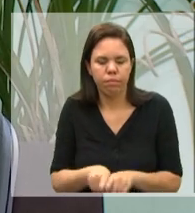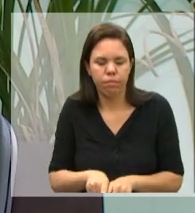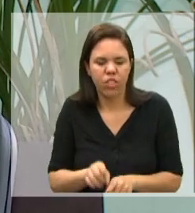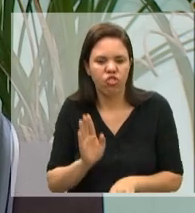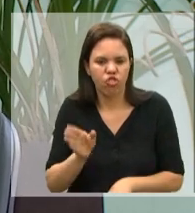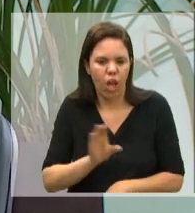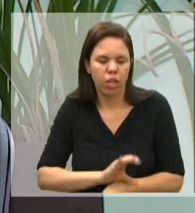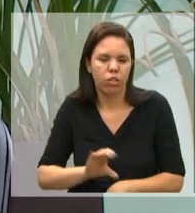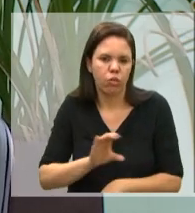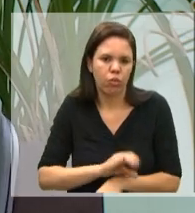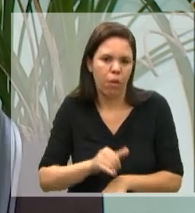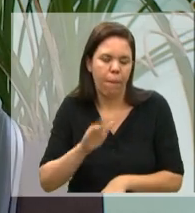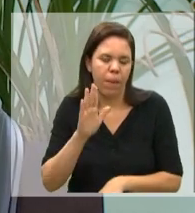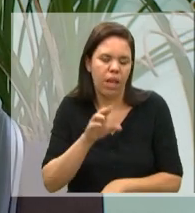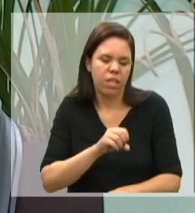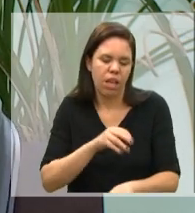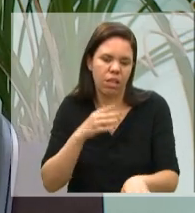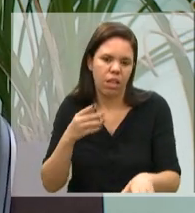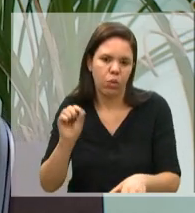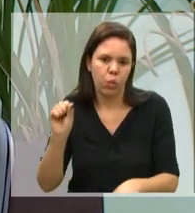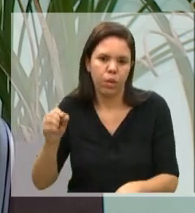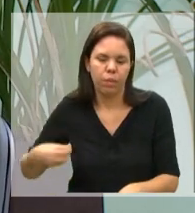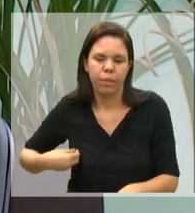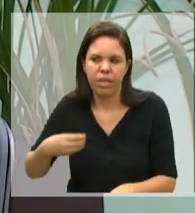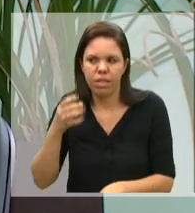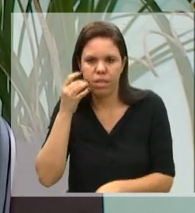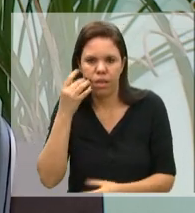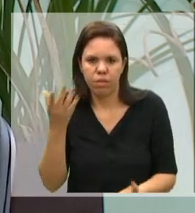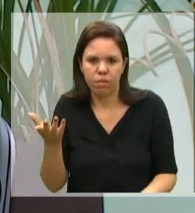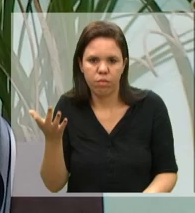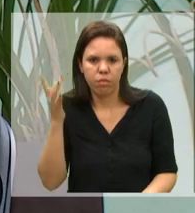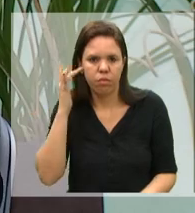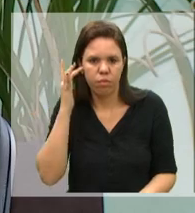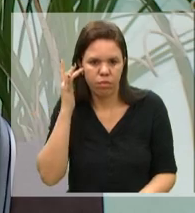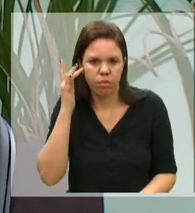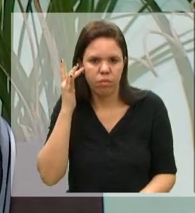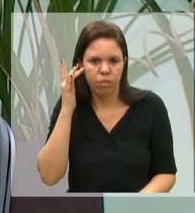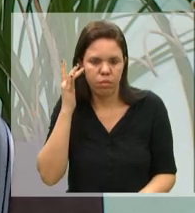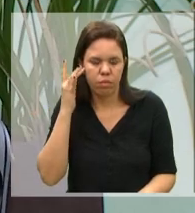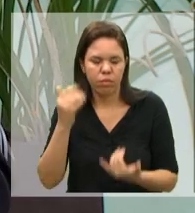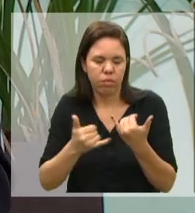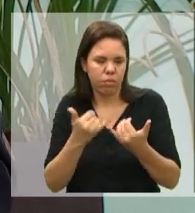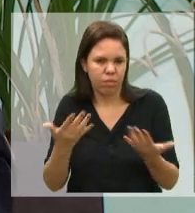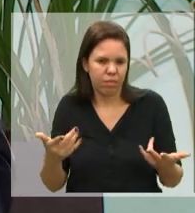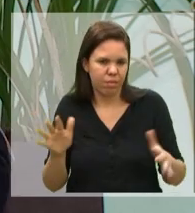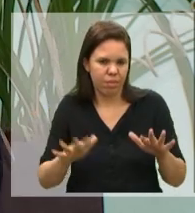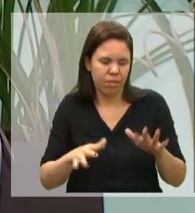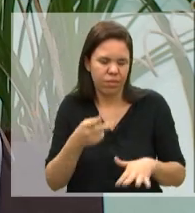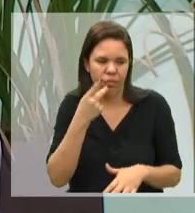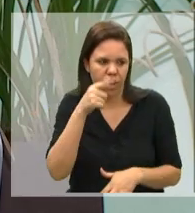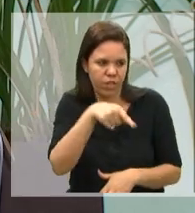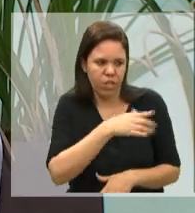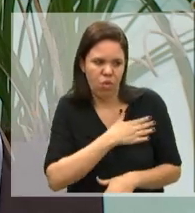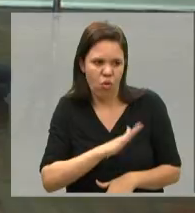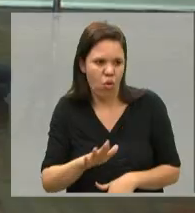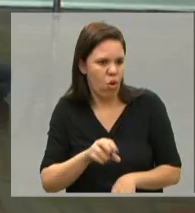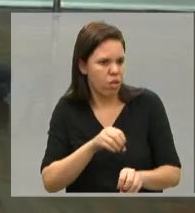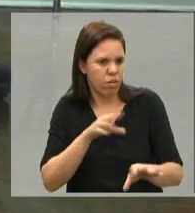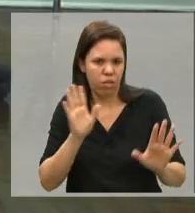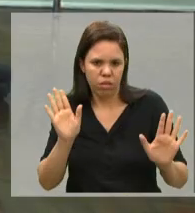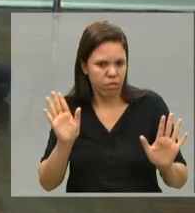já cursam mais EAD do que presencial. Então eu acho que, eu até brinco, né? Poxa, se você não gosta do